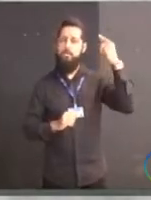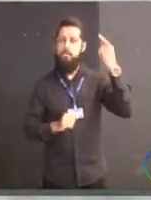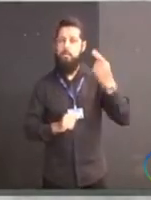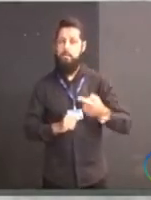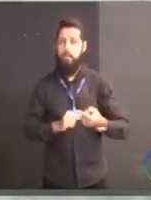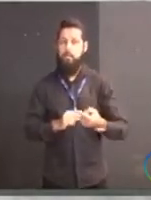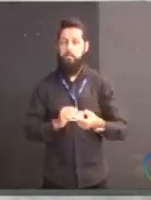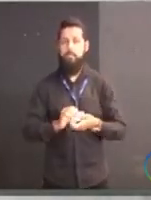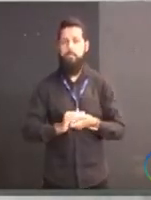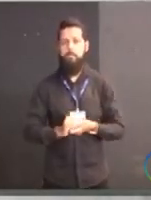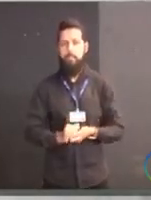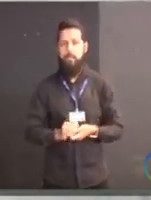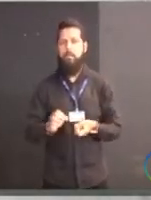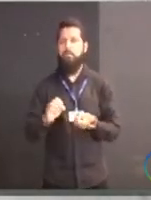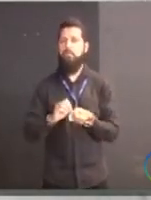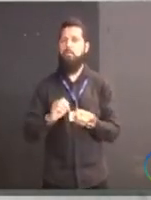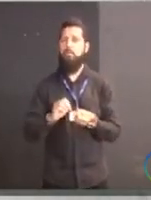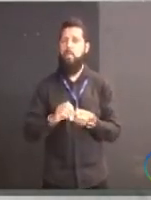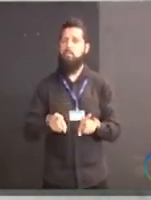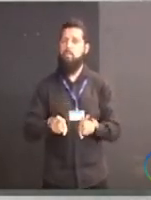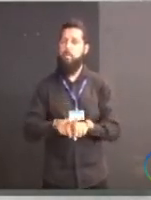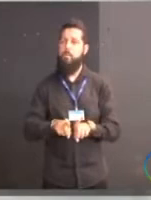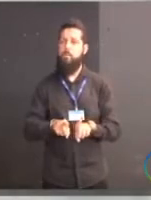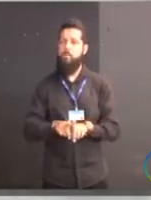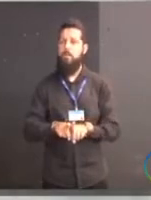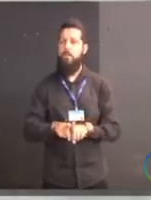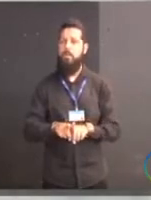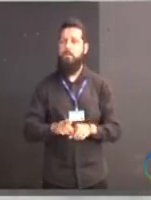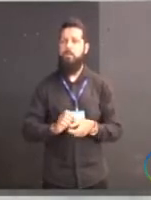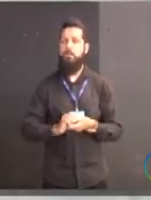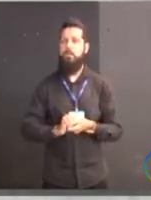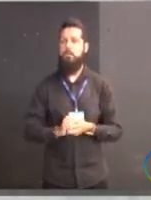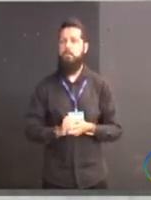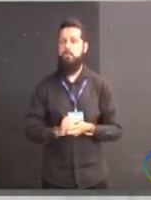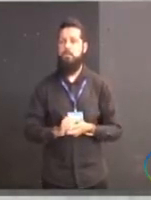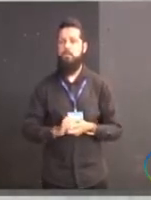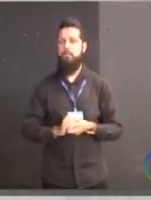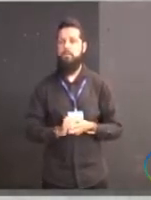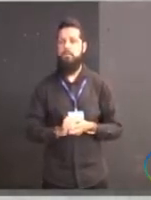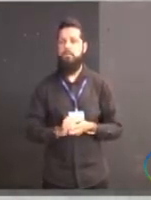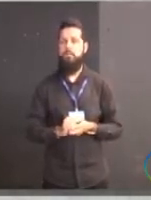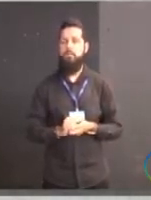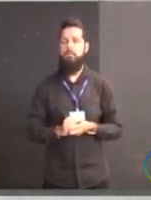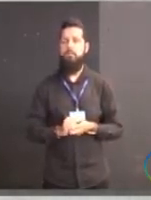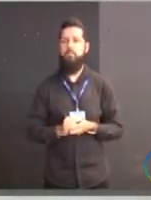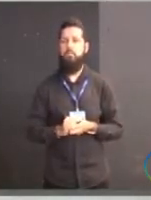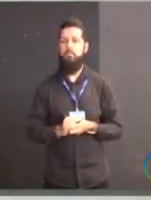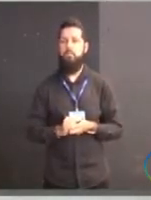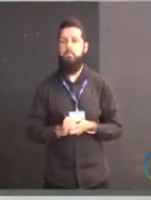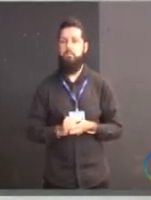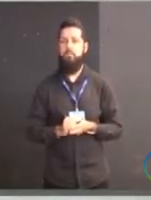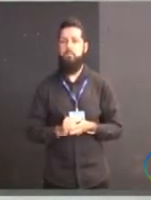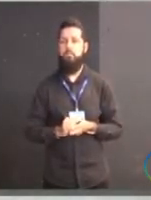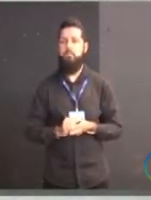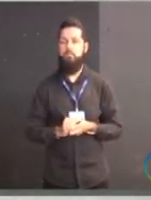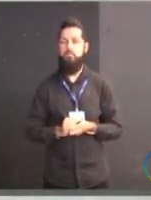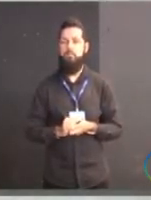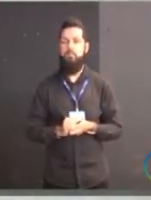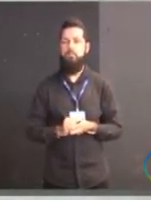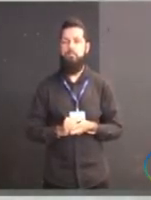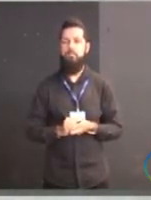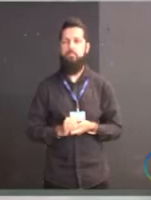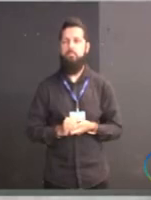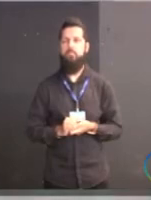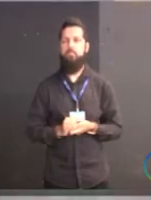desaparecimento da ideia da reencarnação no Ocidente, a ideia voltou na França com o espiritismo, né? E de lá se projetou ao